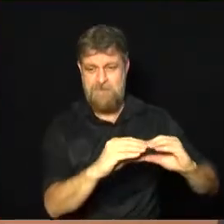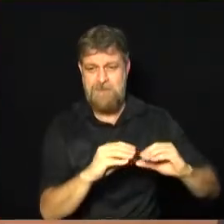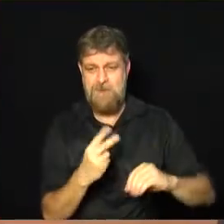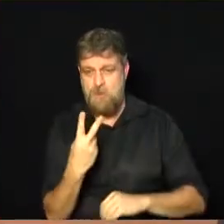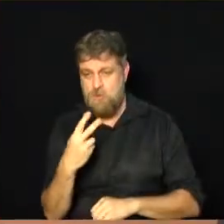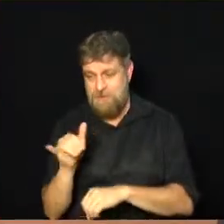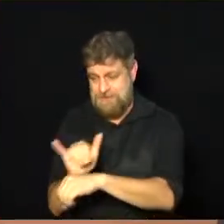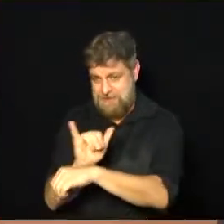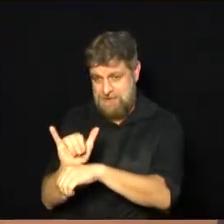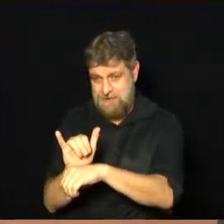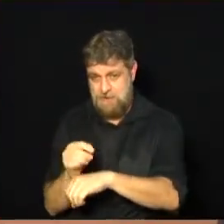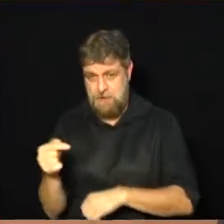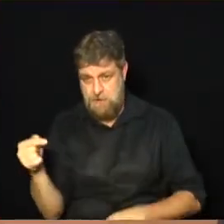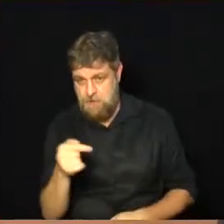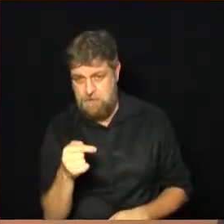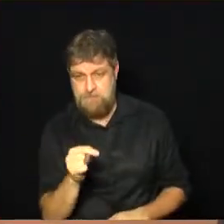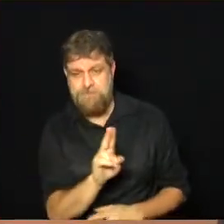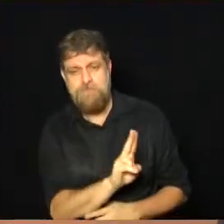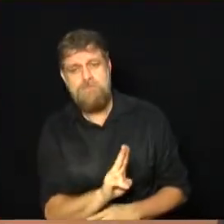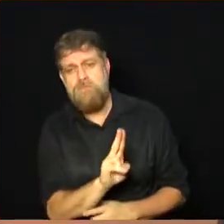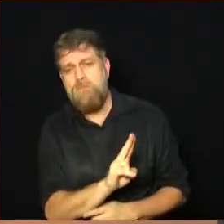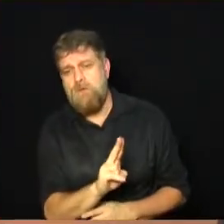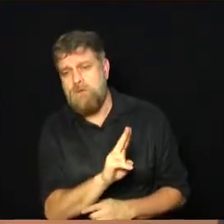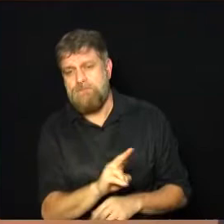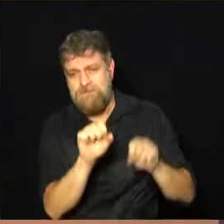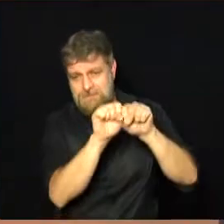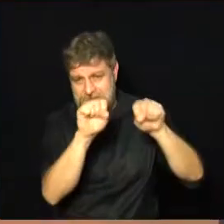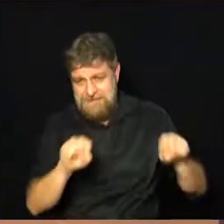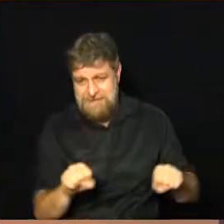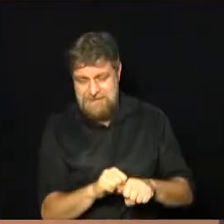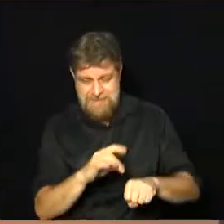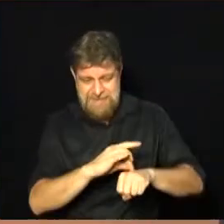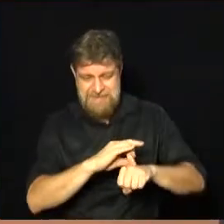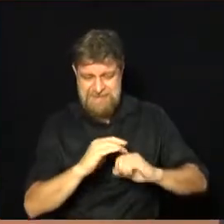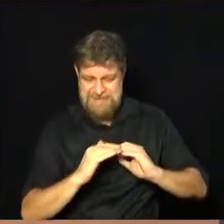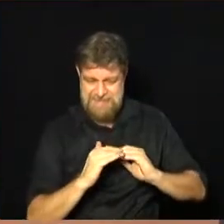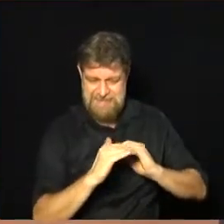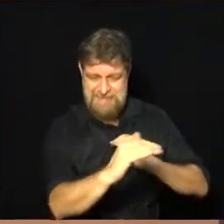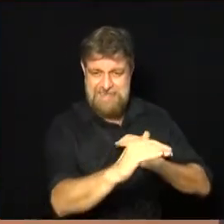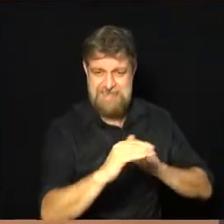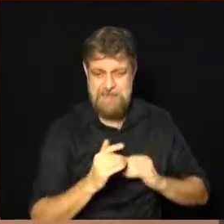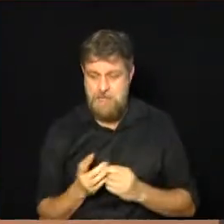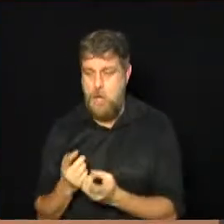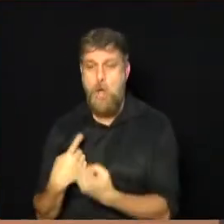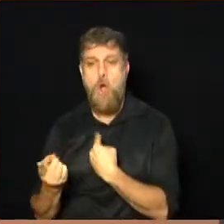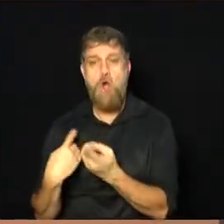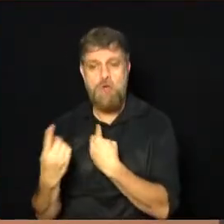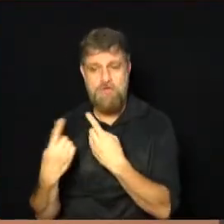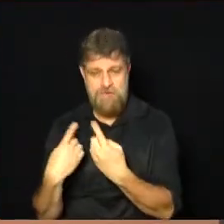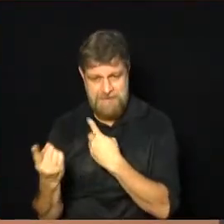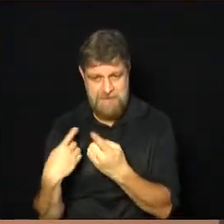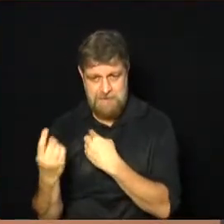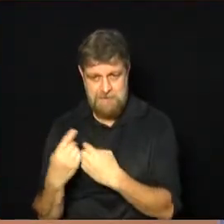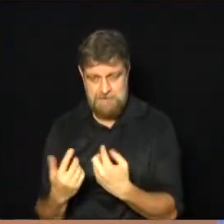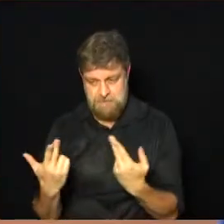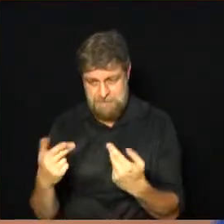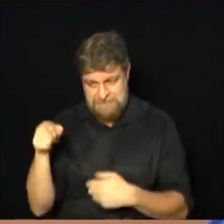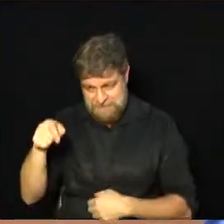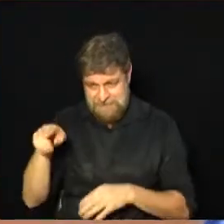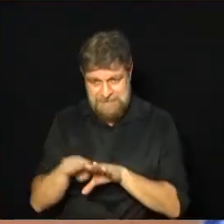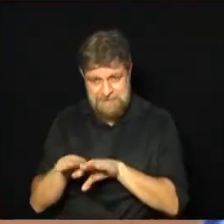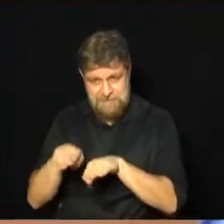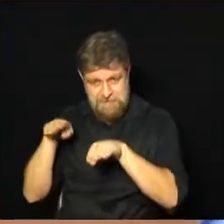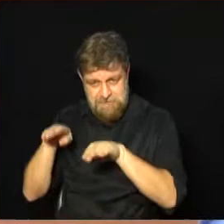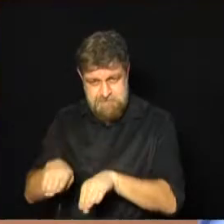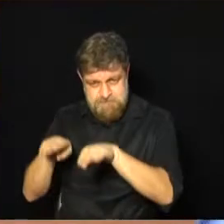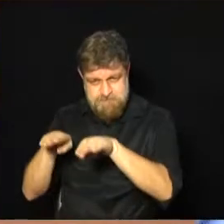fazer isso. Ou usar um sistema de asfalto, que é o que é usado em rodovia, porque em rodovias também andam